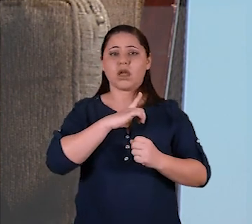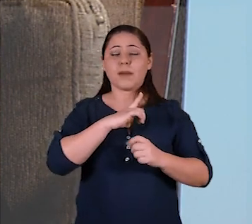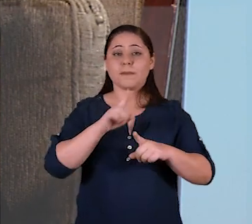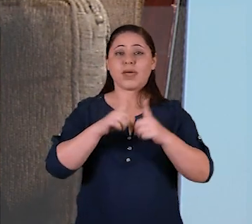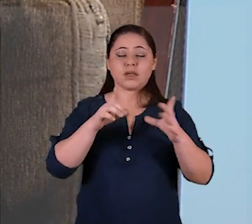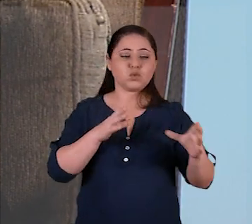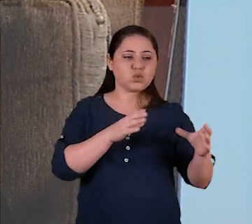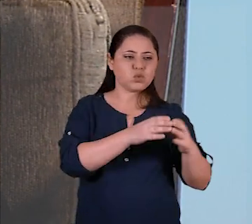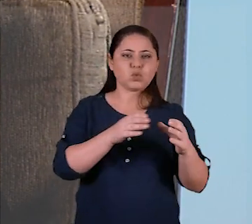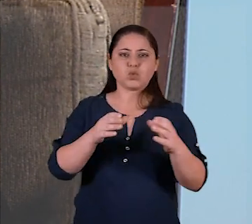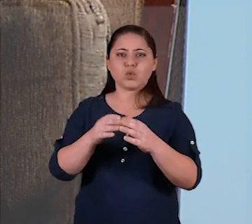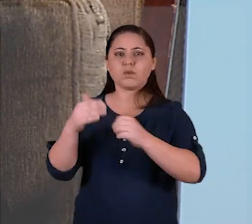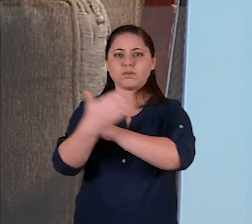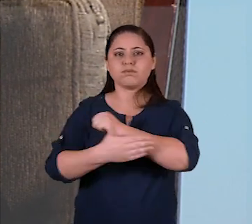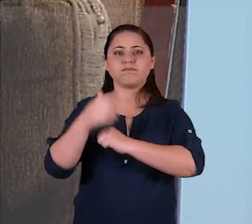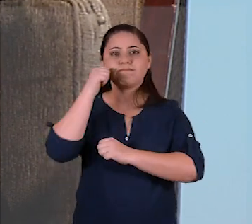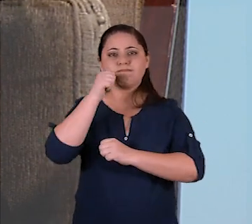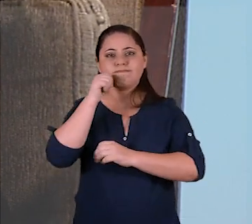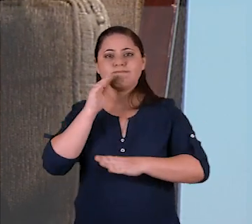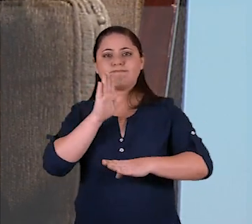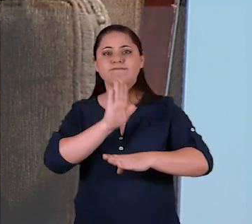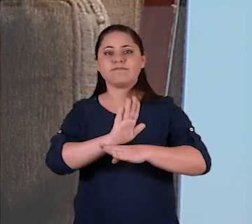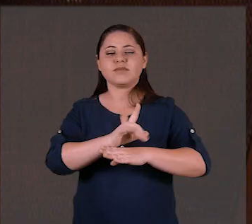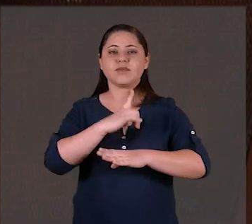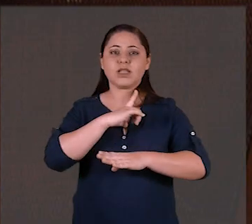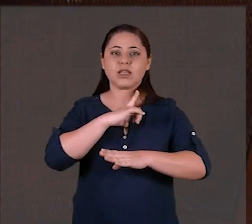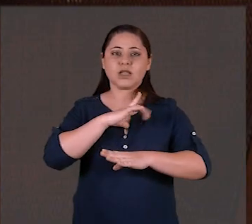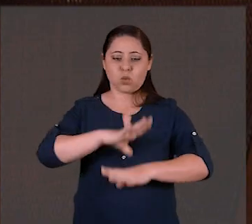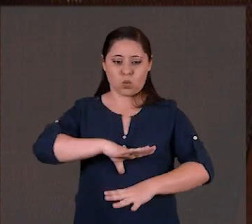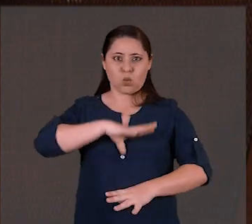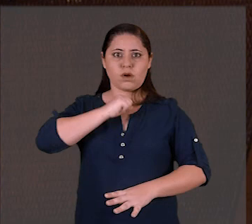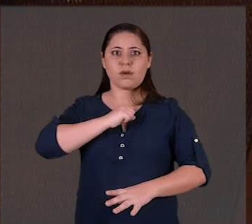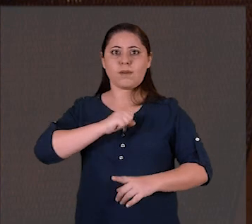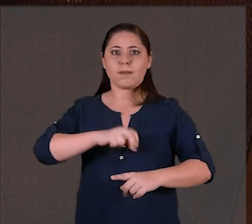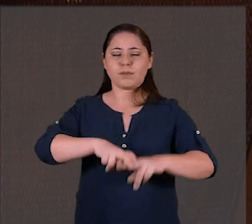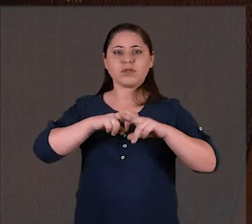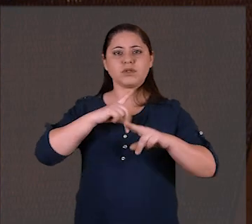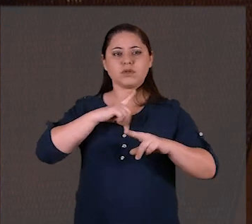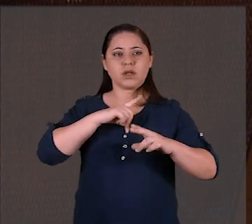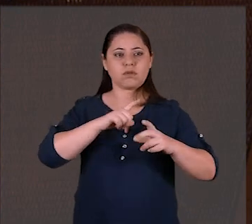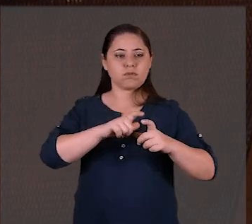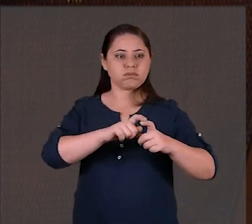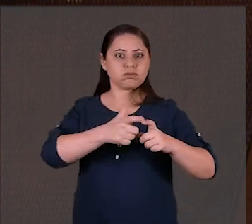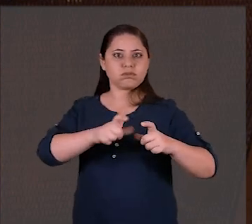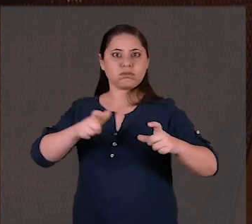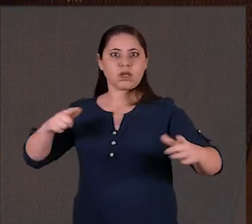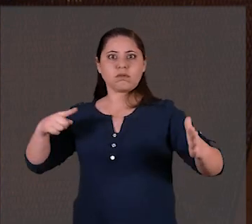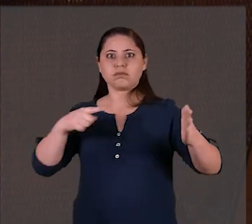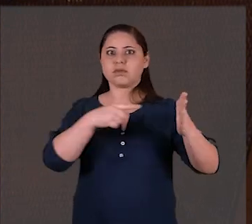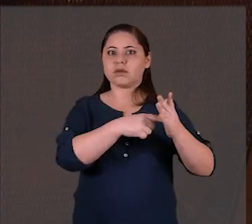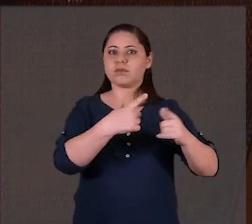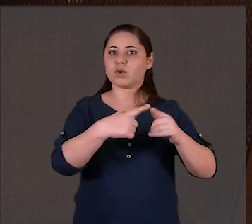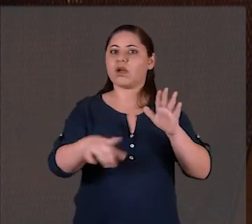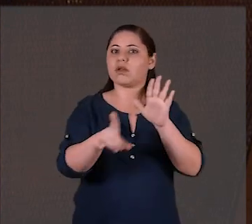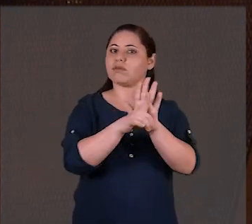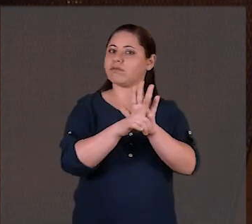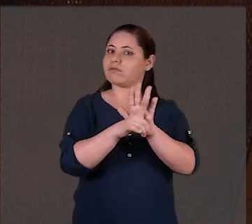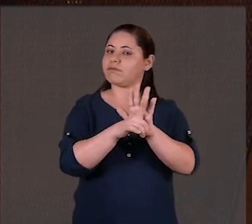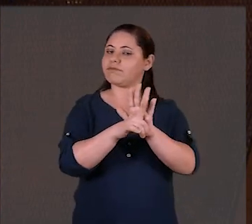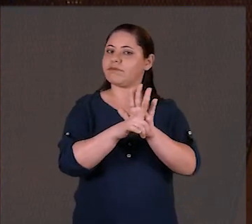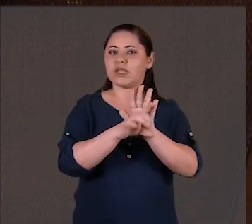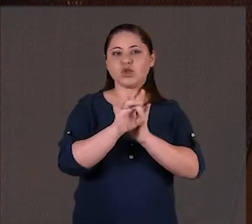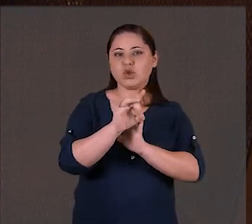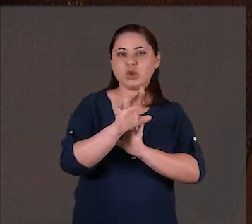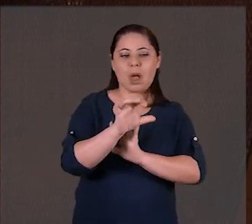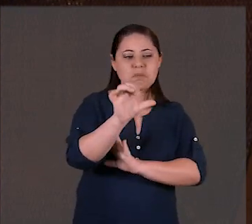isso fortalece, isso encoraja. Por isso que a gente tem esse aumento no número de denúncias. Então, isso também é em decorrência da lei, né? Então, não